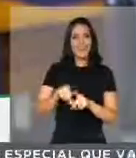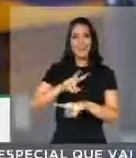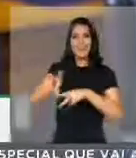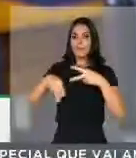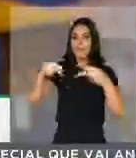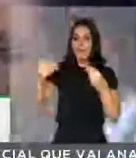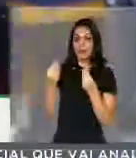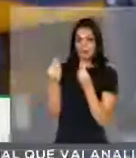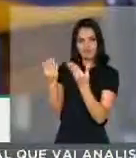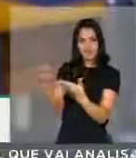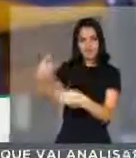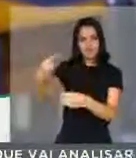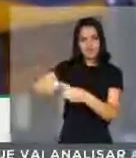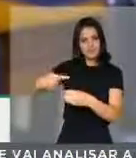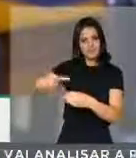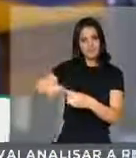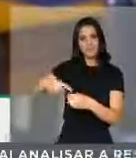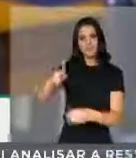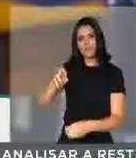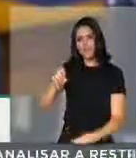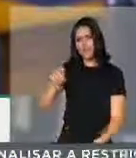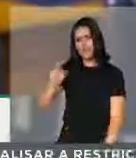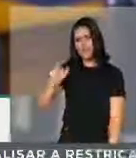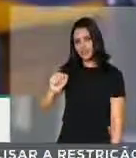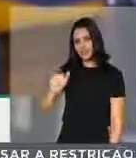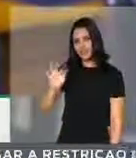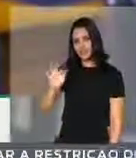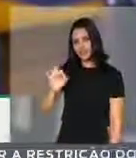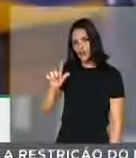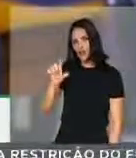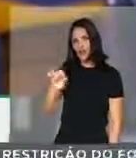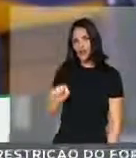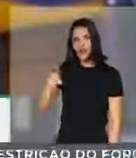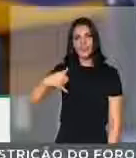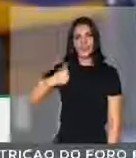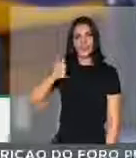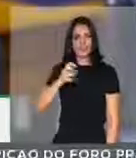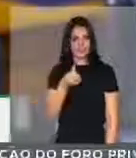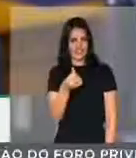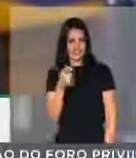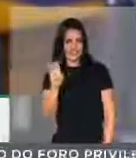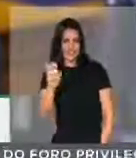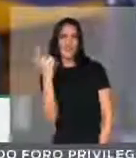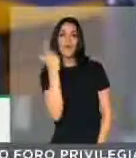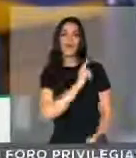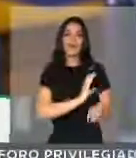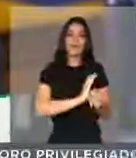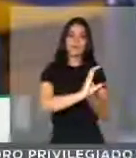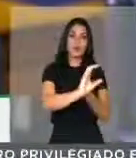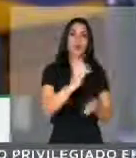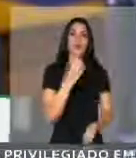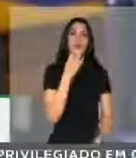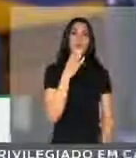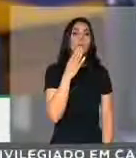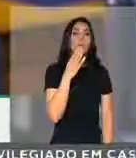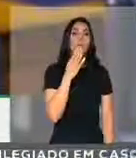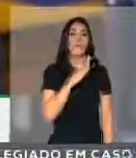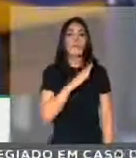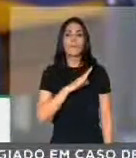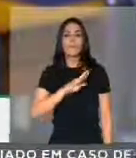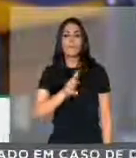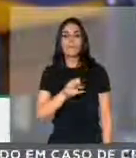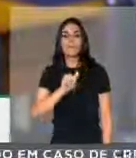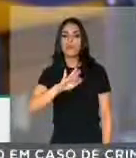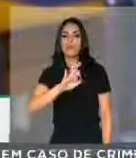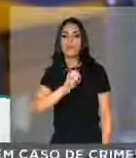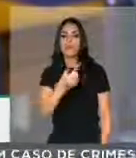o município de Pedra de Fogo pelos 65 anos, conseguimos já investimentos de R$1 milhão para